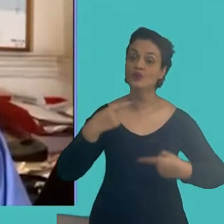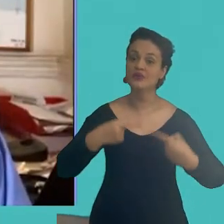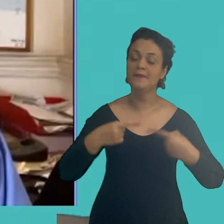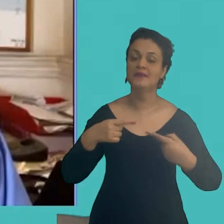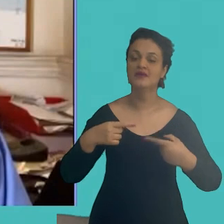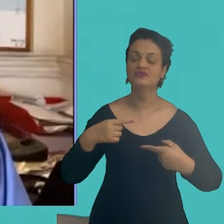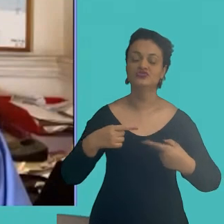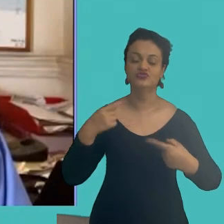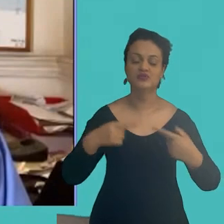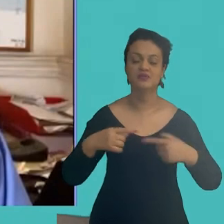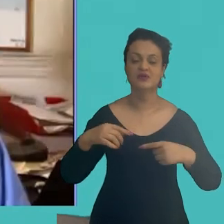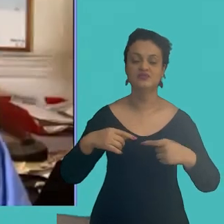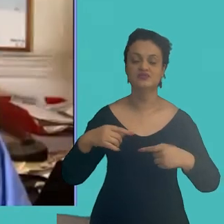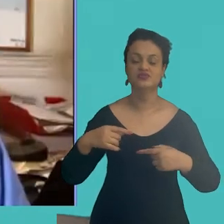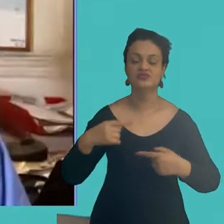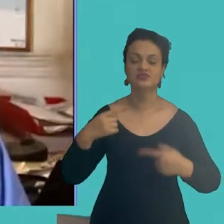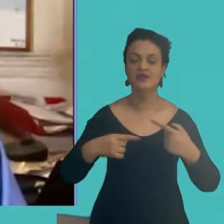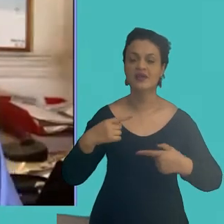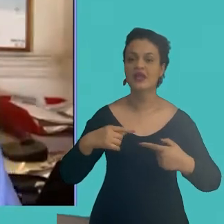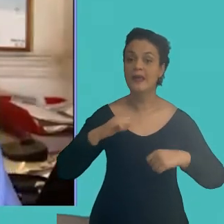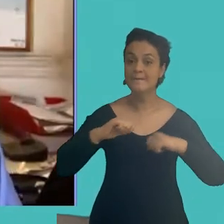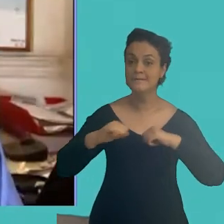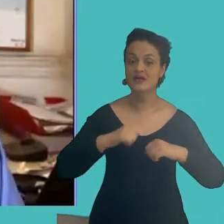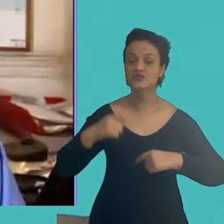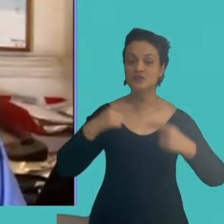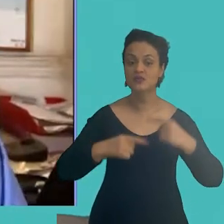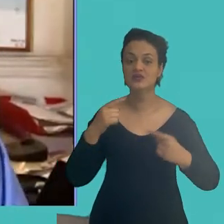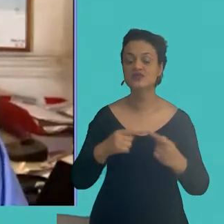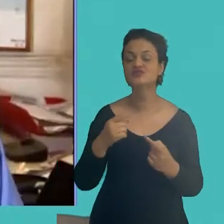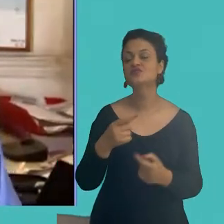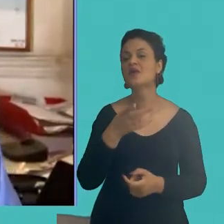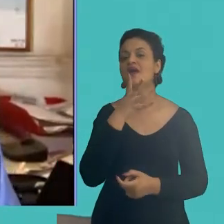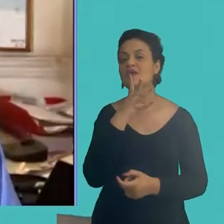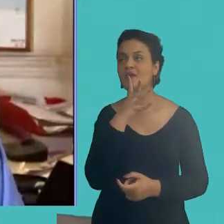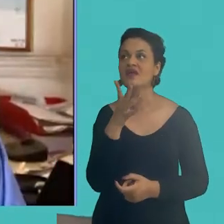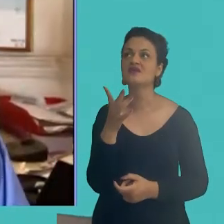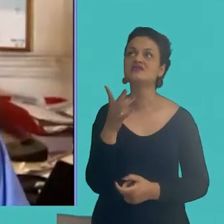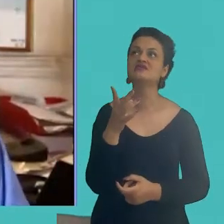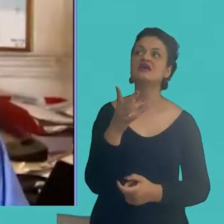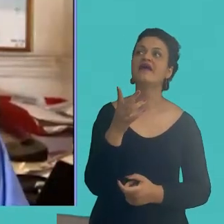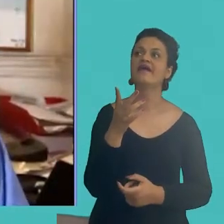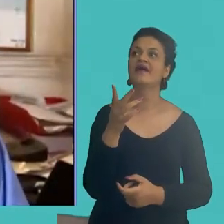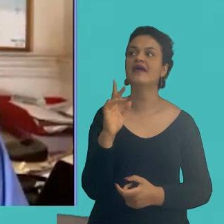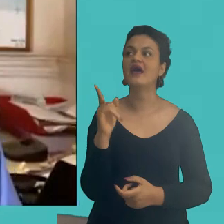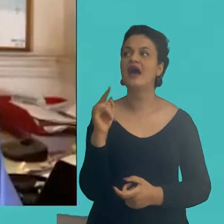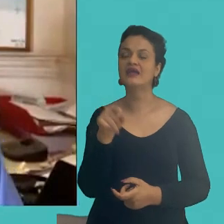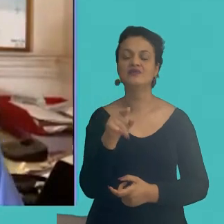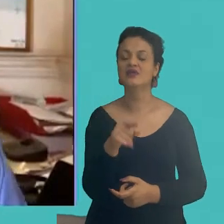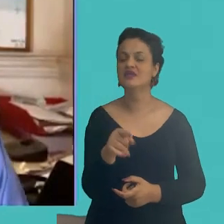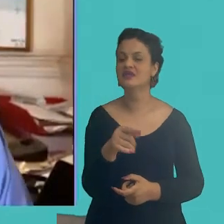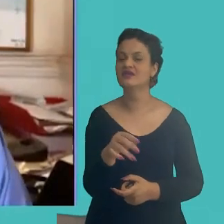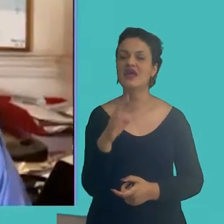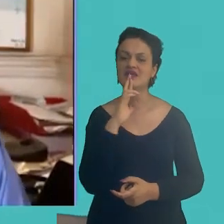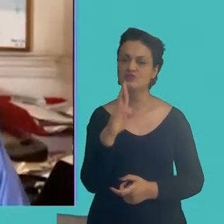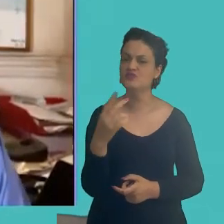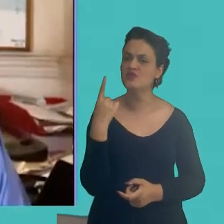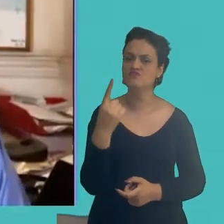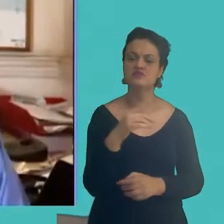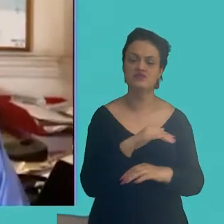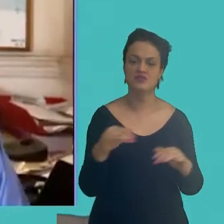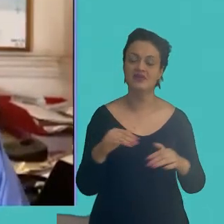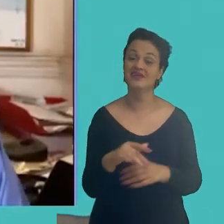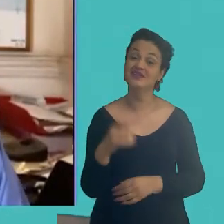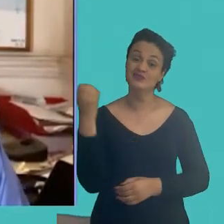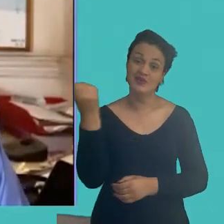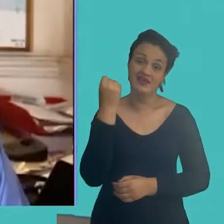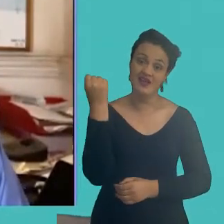do reconhecimento do que seria, para nós, inconteste. Esta é a gravidade da